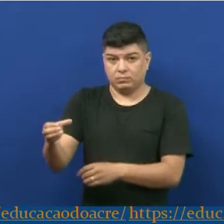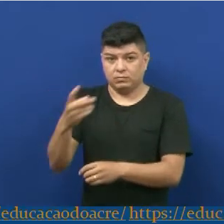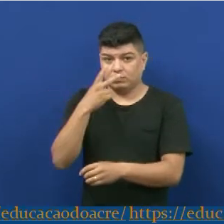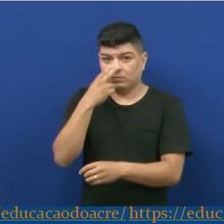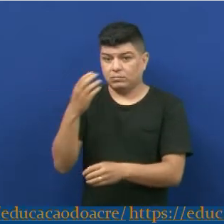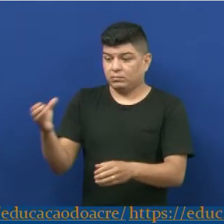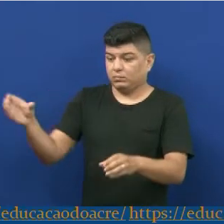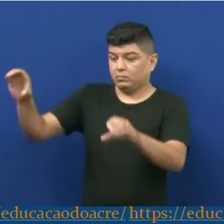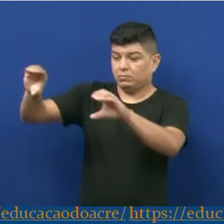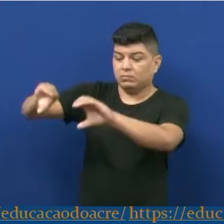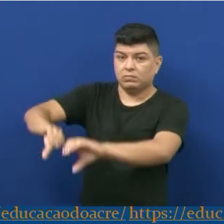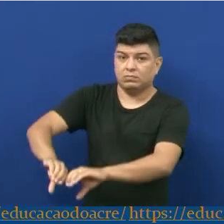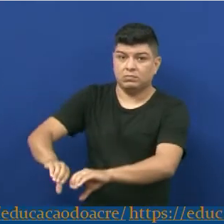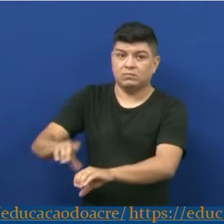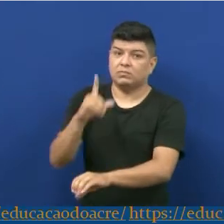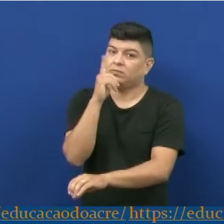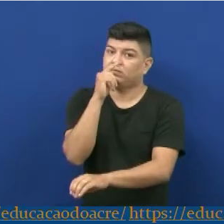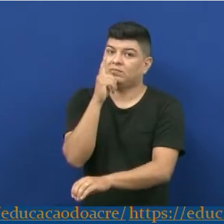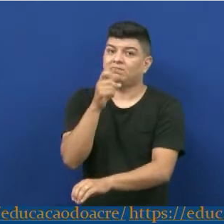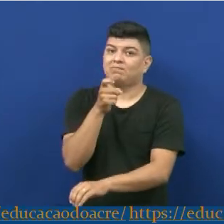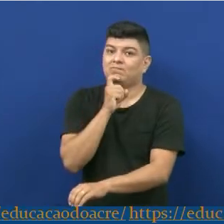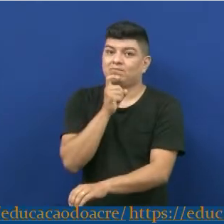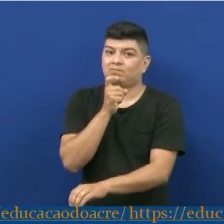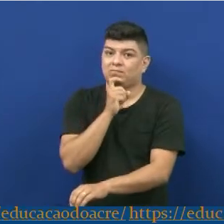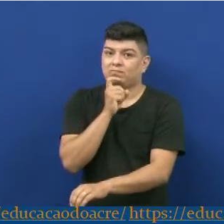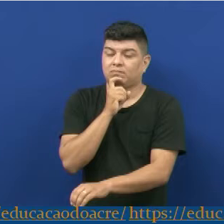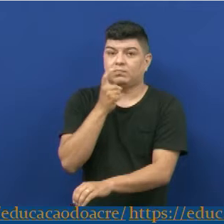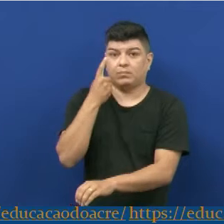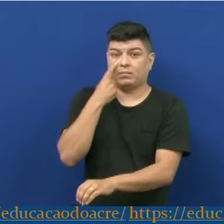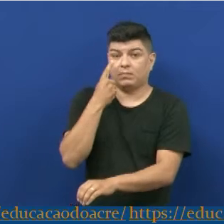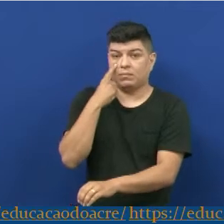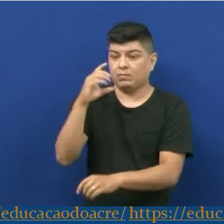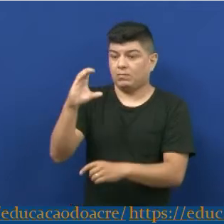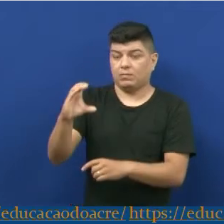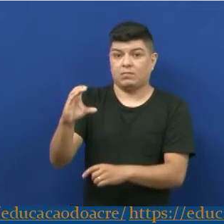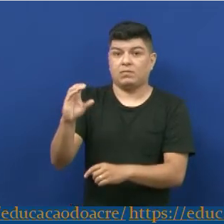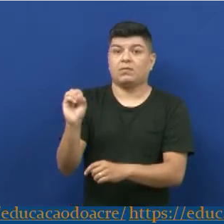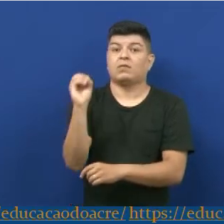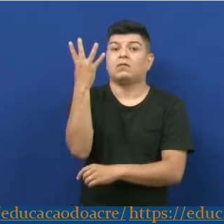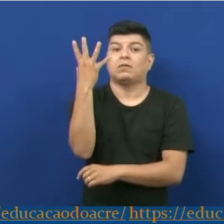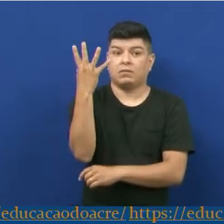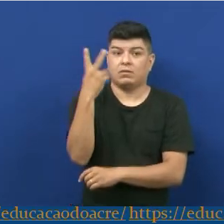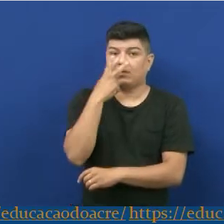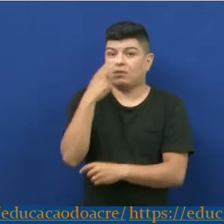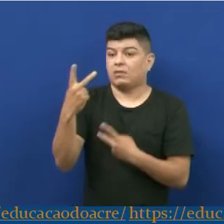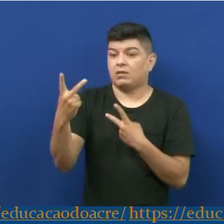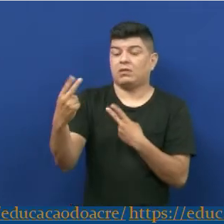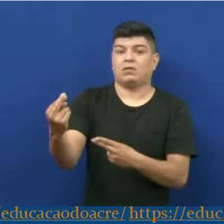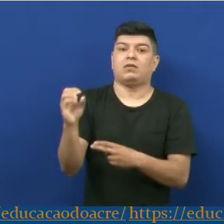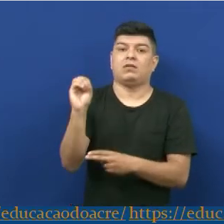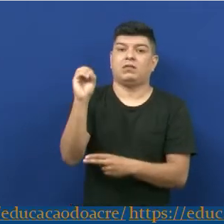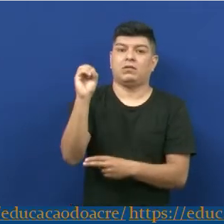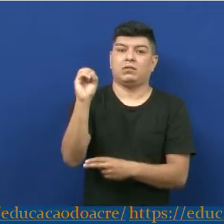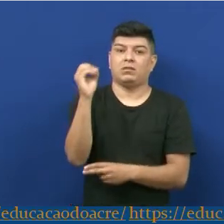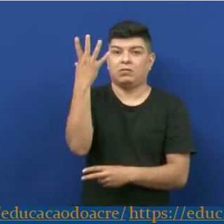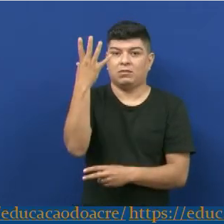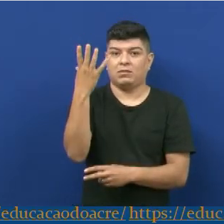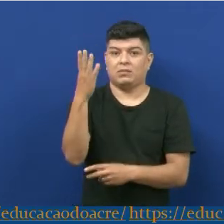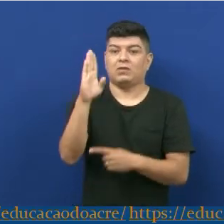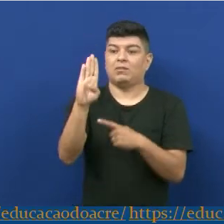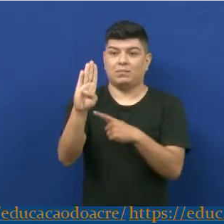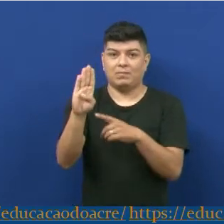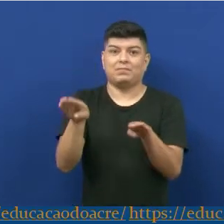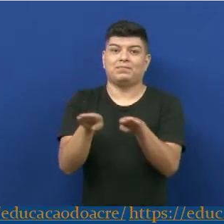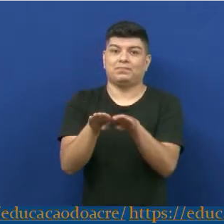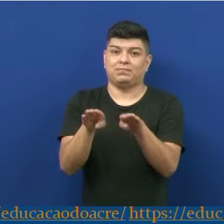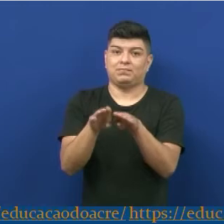mergulhados em água bem fria. Note que no caso da alternativa C vai acontecer semelhante ao que aconteceu na alternativa B,